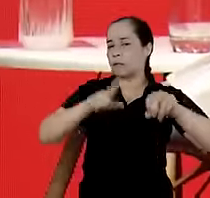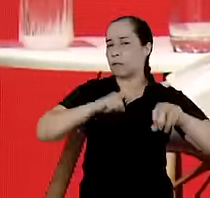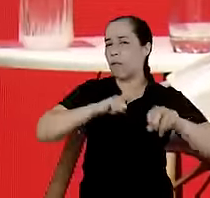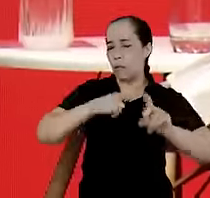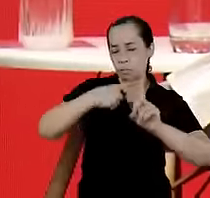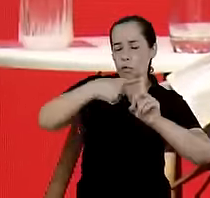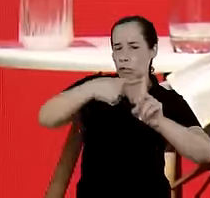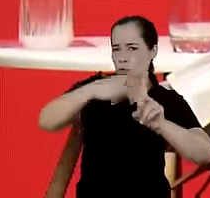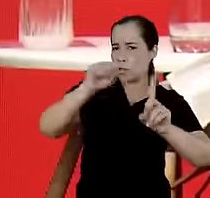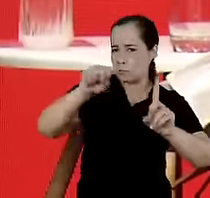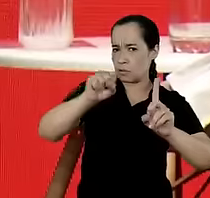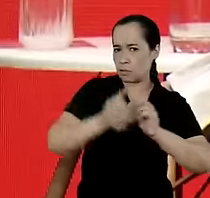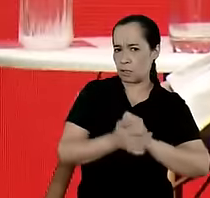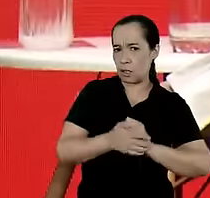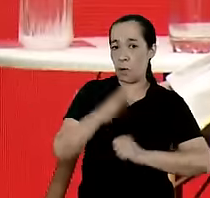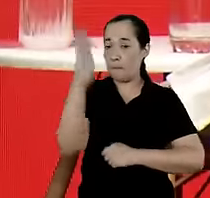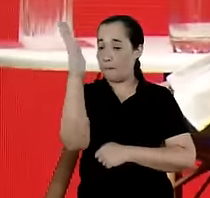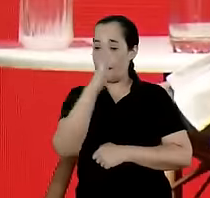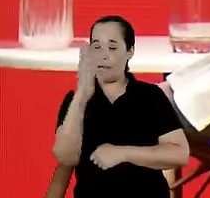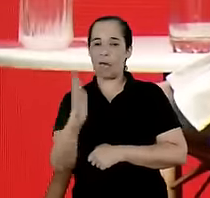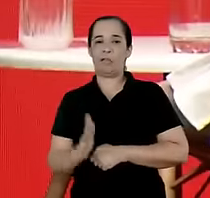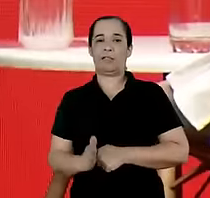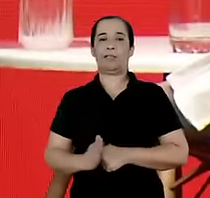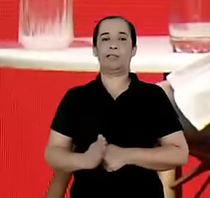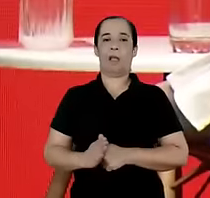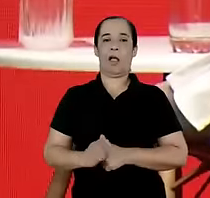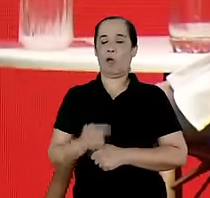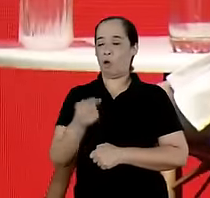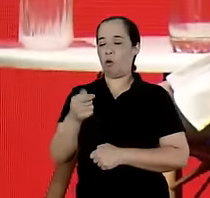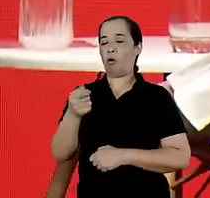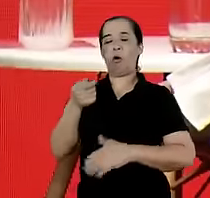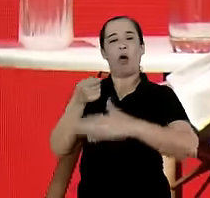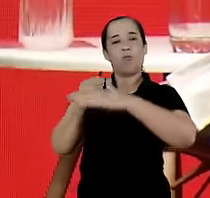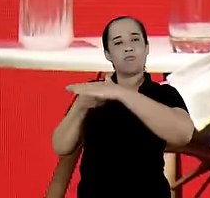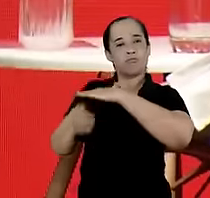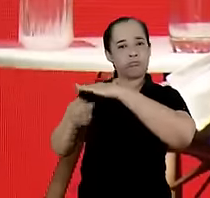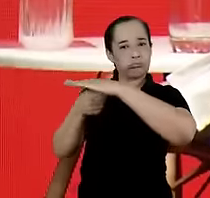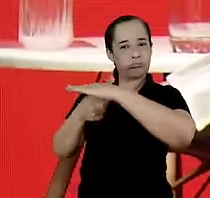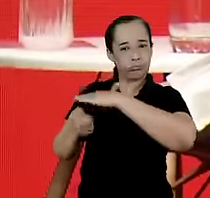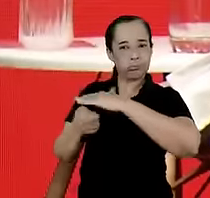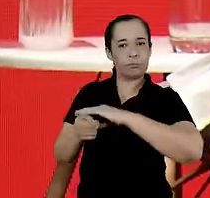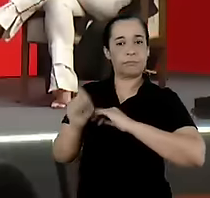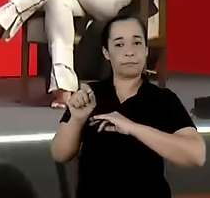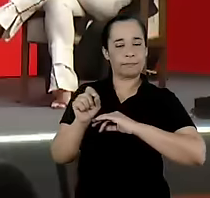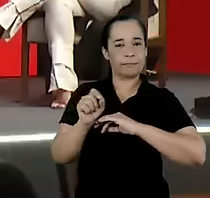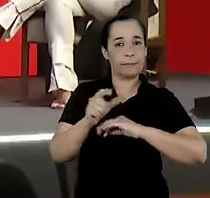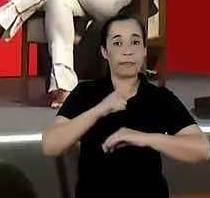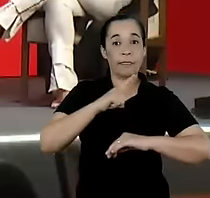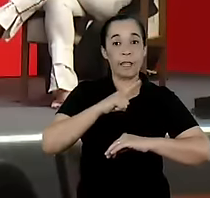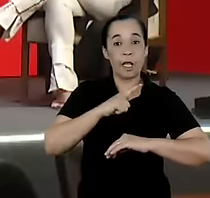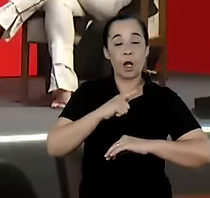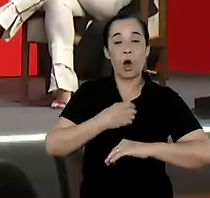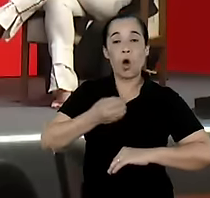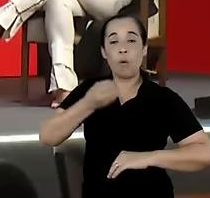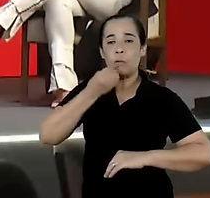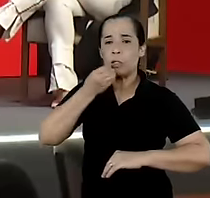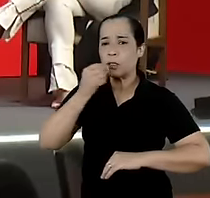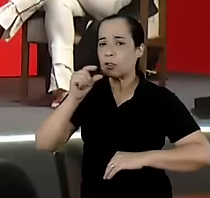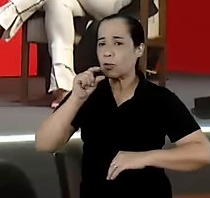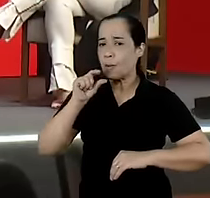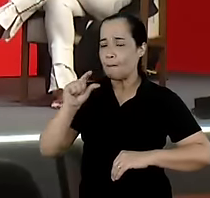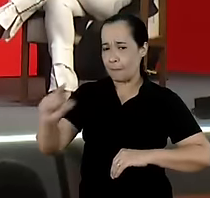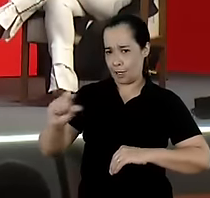para Brasil na cabeça dos investidores internacionais que é o seguinte tem menos lugar né no mundo emergente para